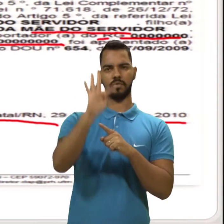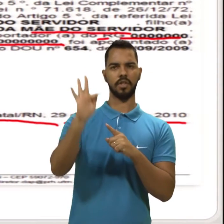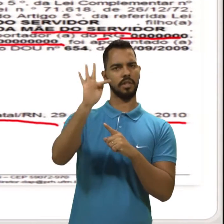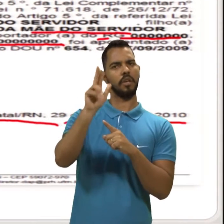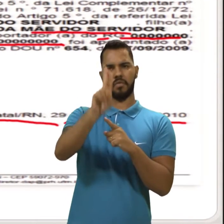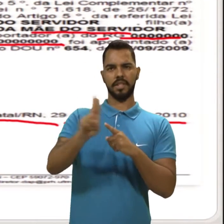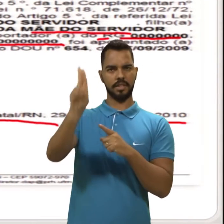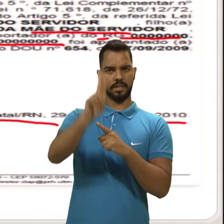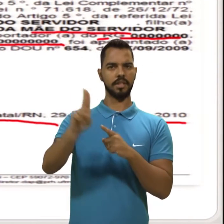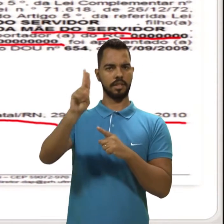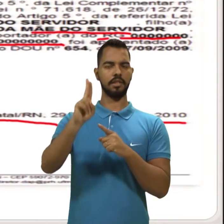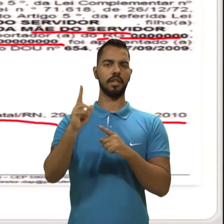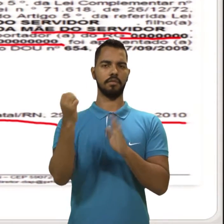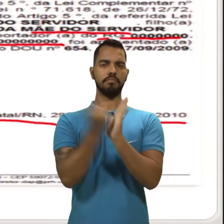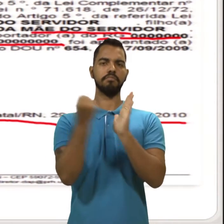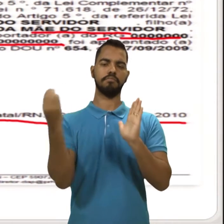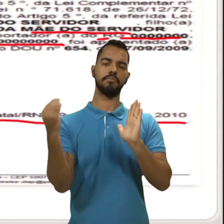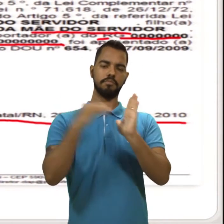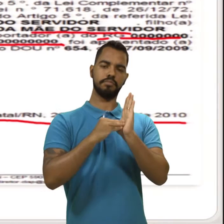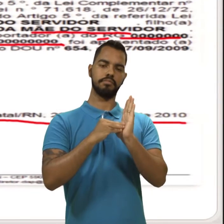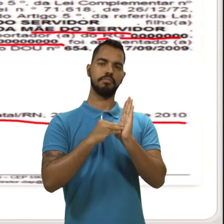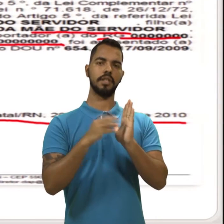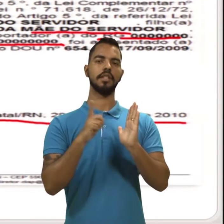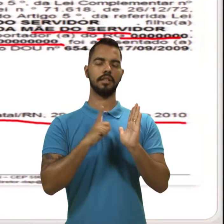com as informações